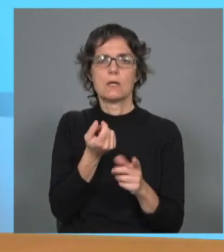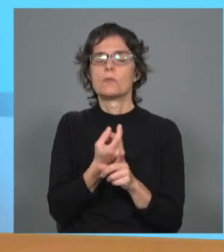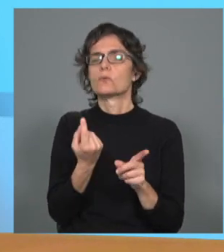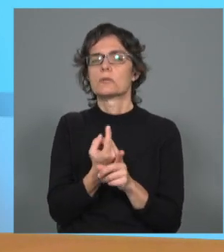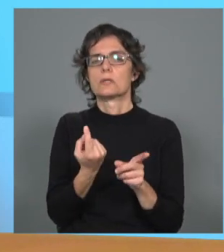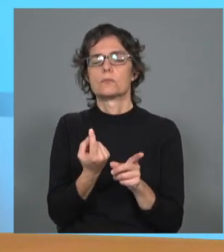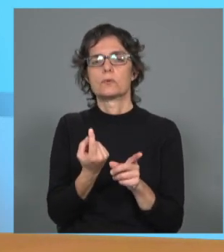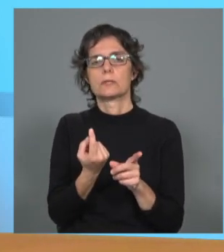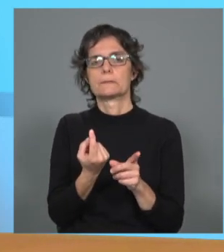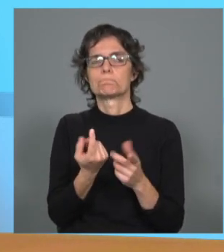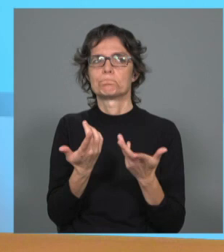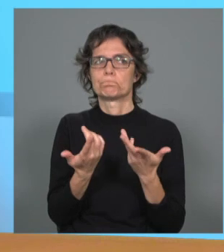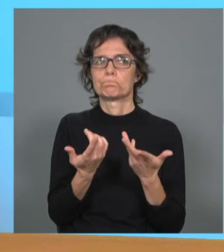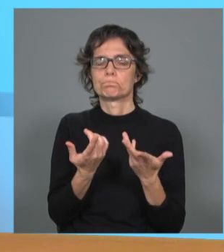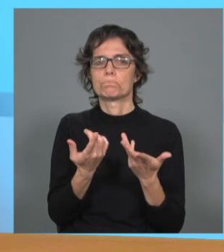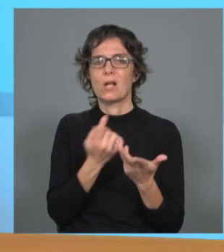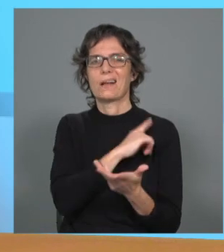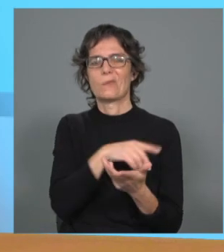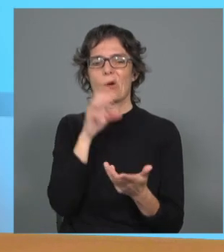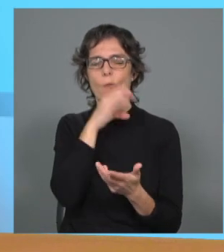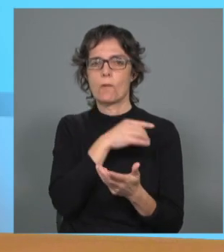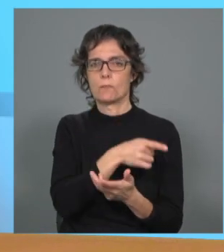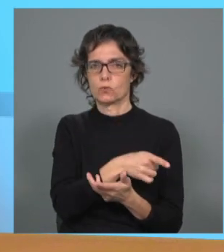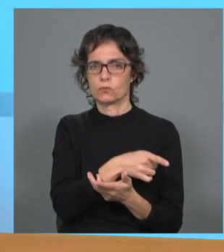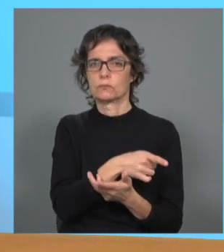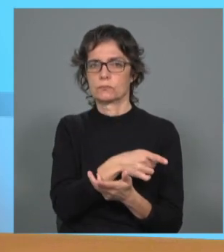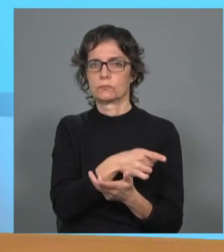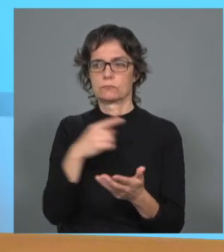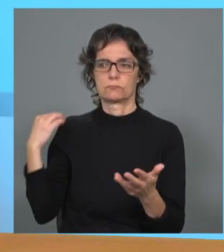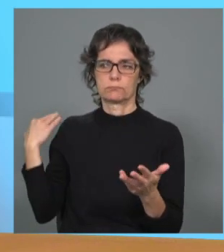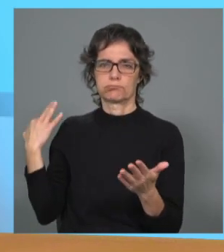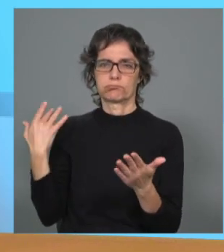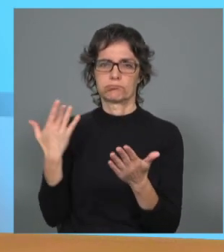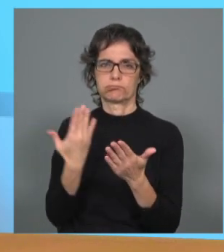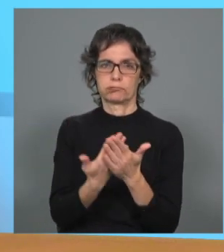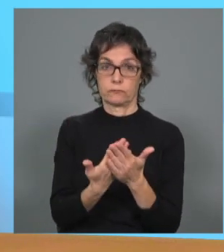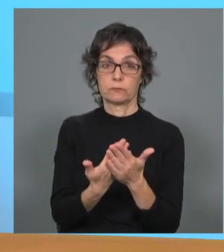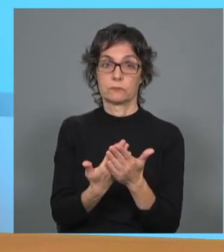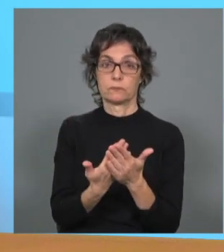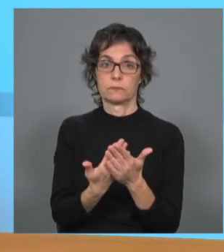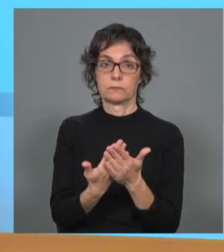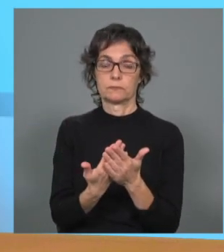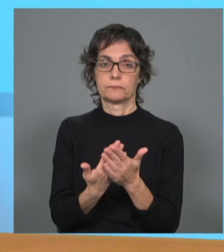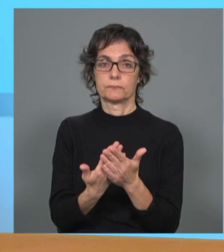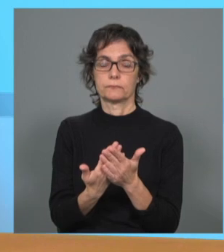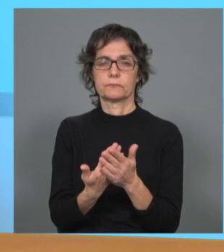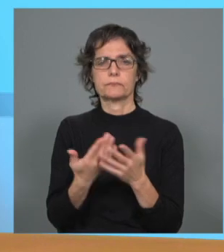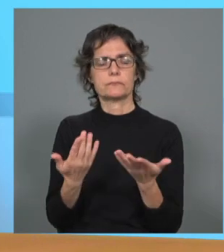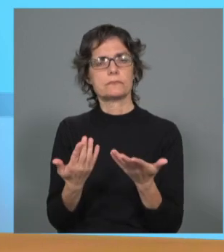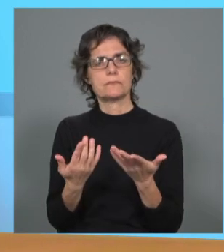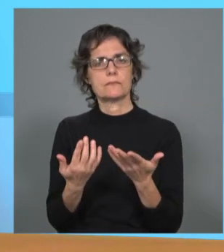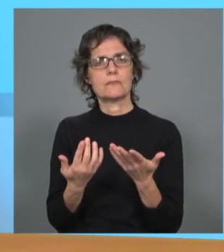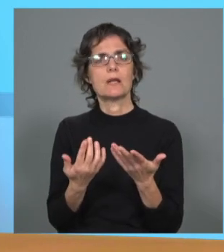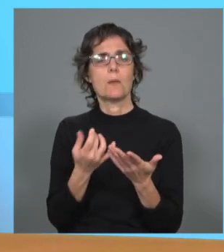sobretudo, dos abusos de poder que se perpetuaram ao longo do tempo, porventura, por